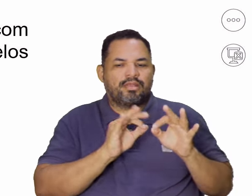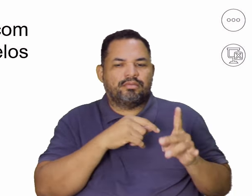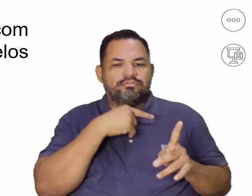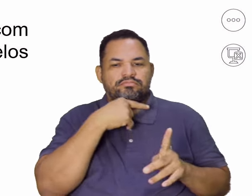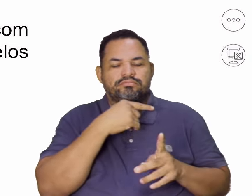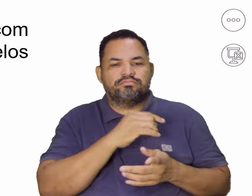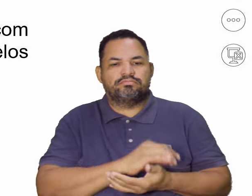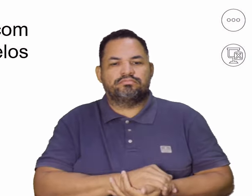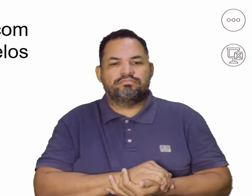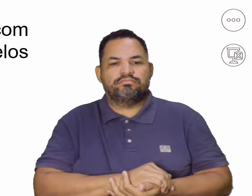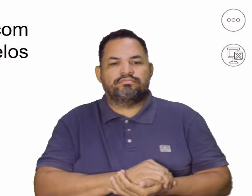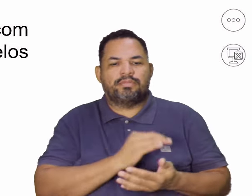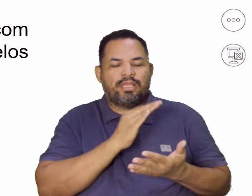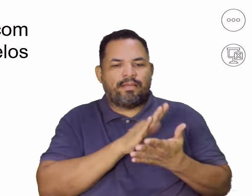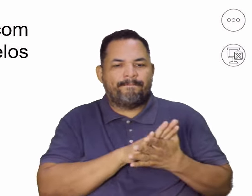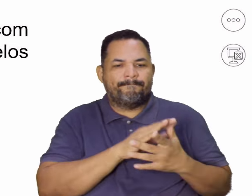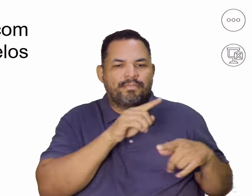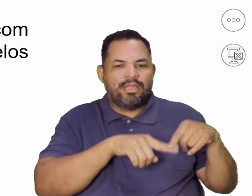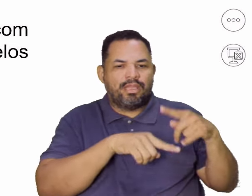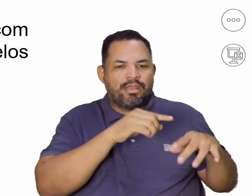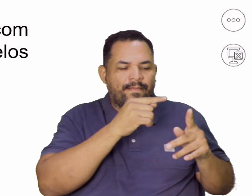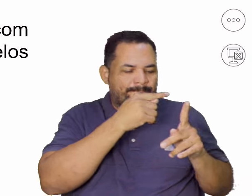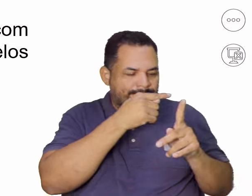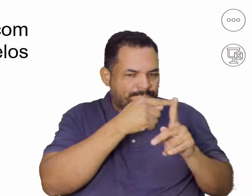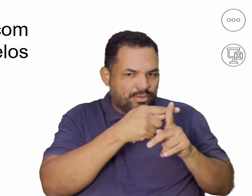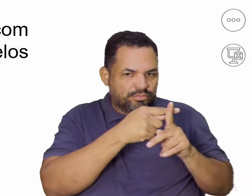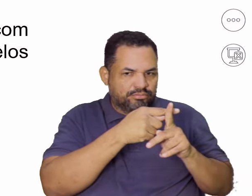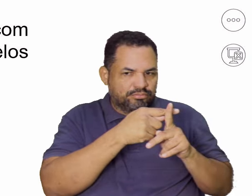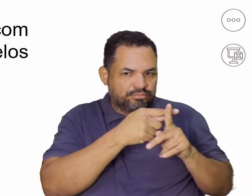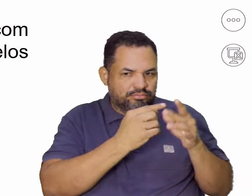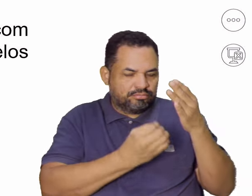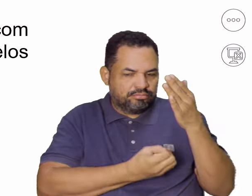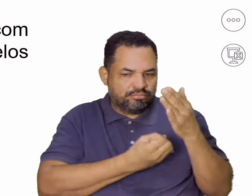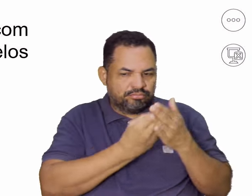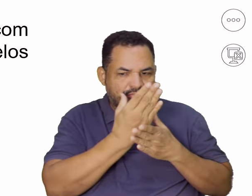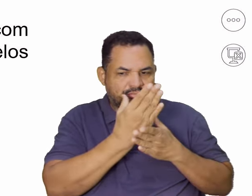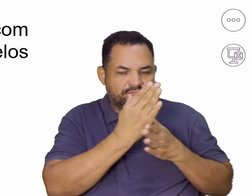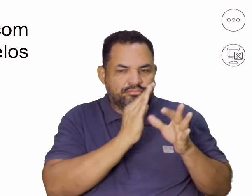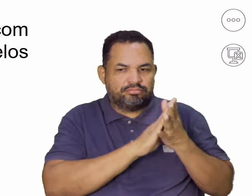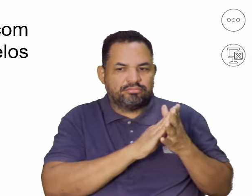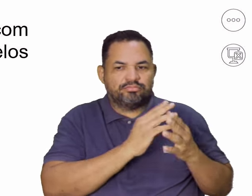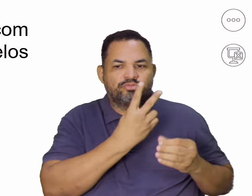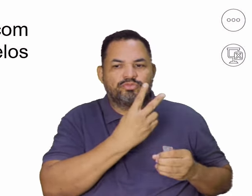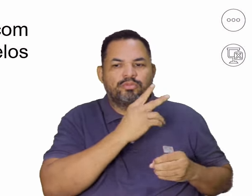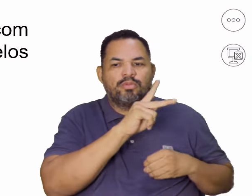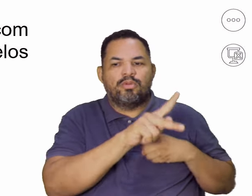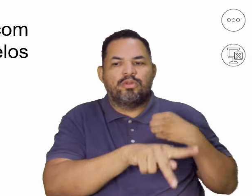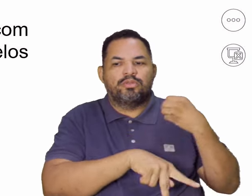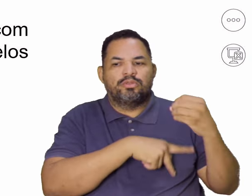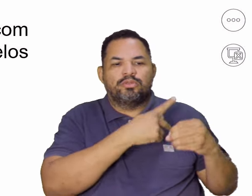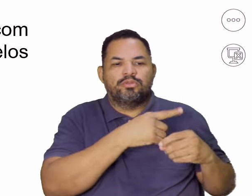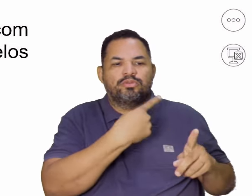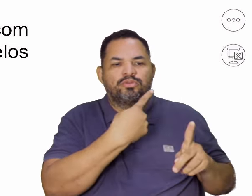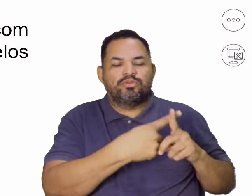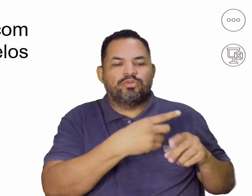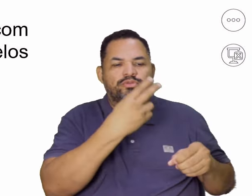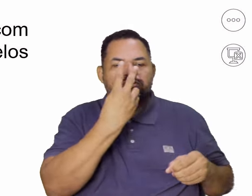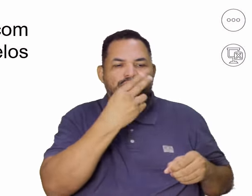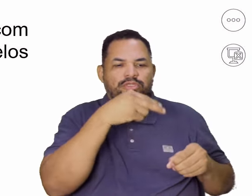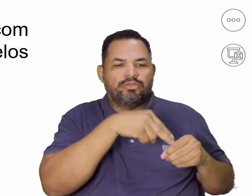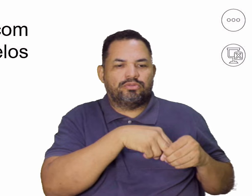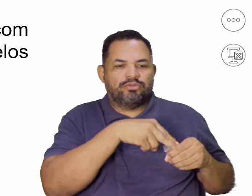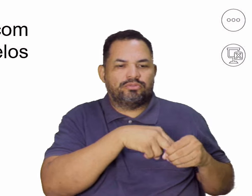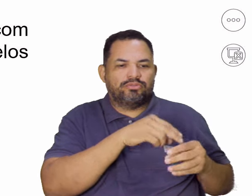constituídas por partículas positivas positivas formadas por dois prótons e dois